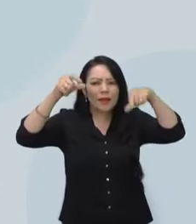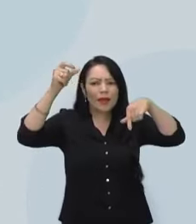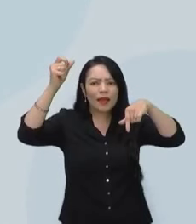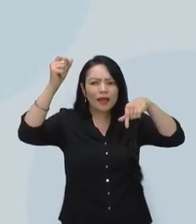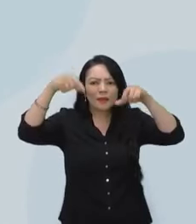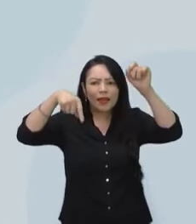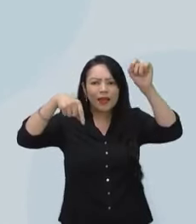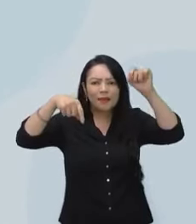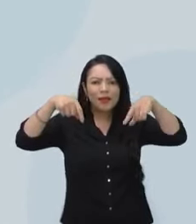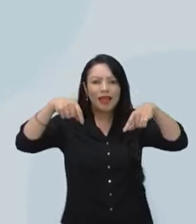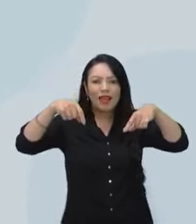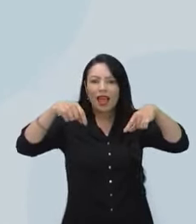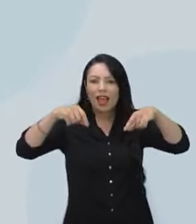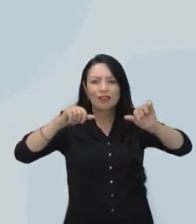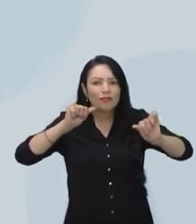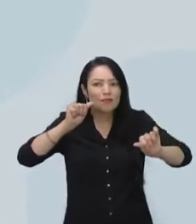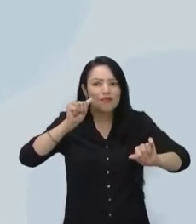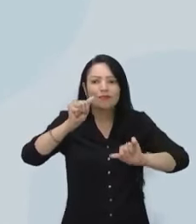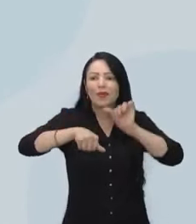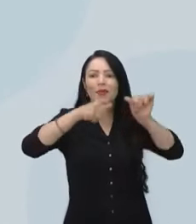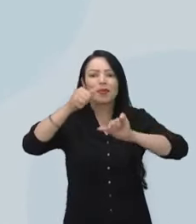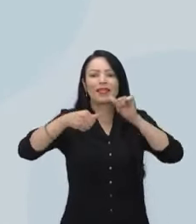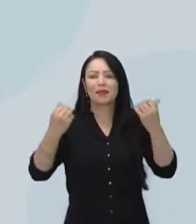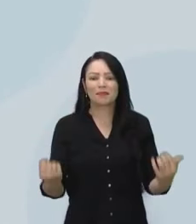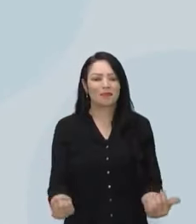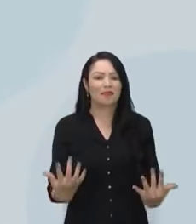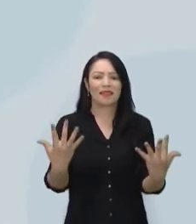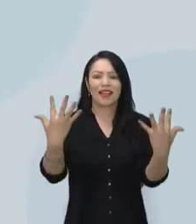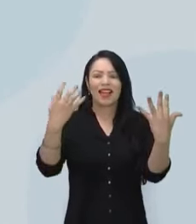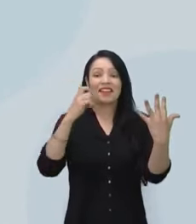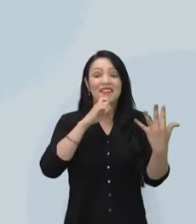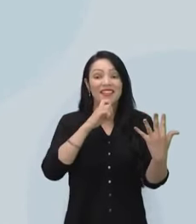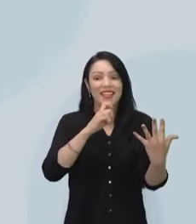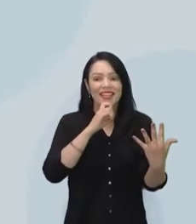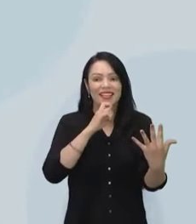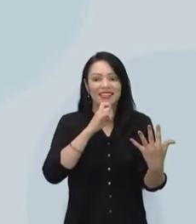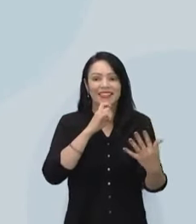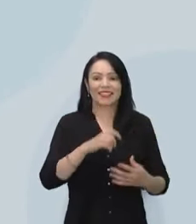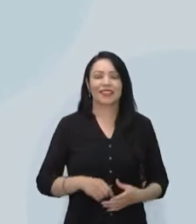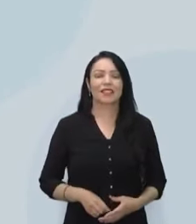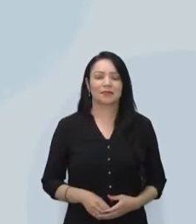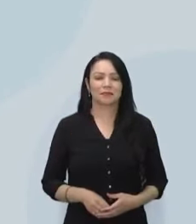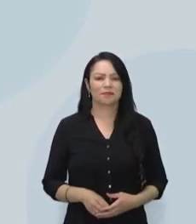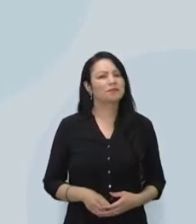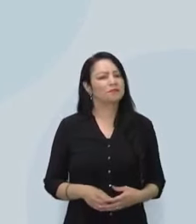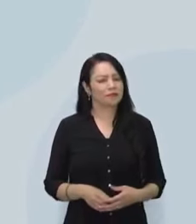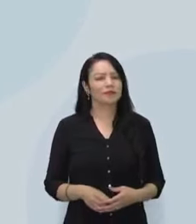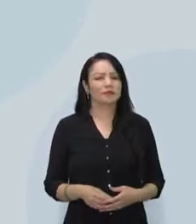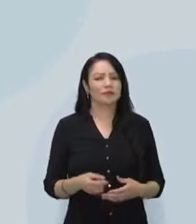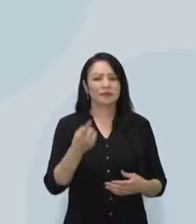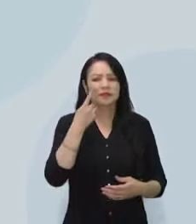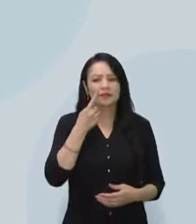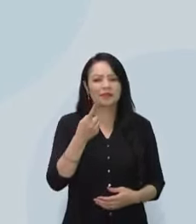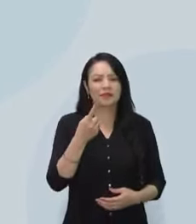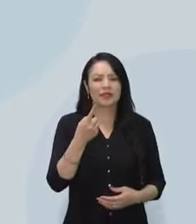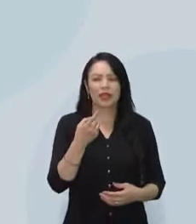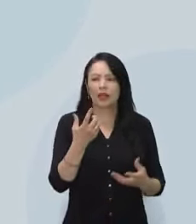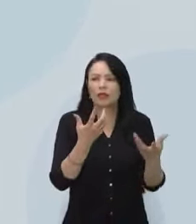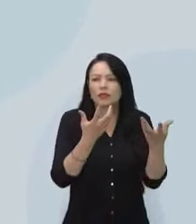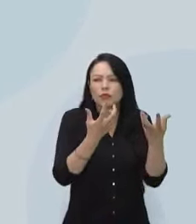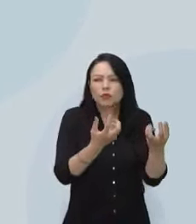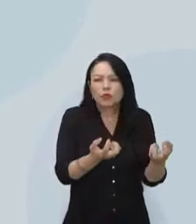das nuvens que tudo muda e o verde volta a reinar. Agora veja você, mesmo durante o período de